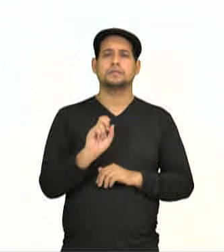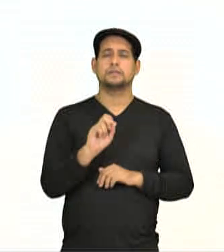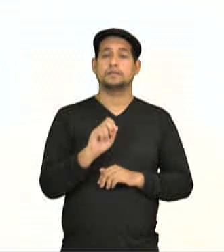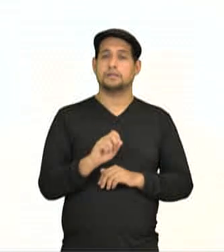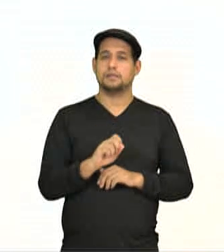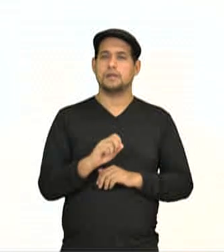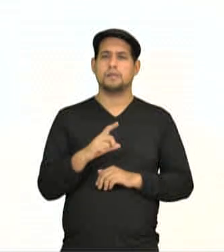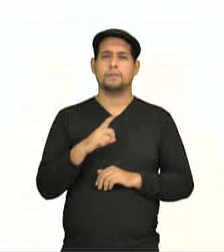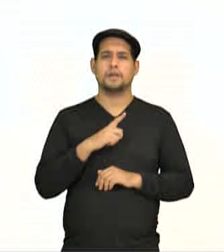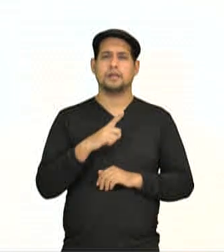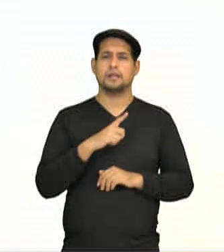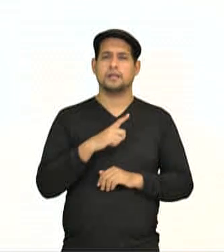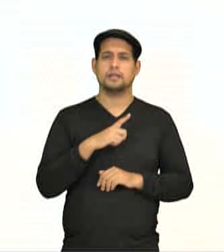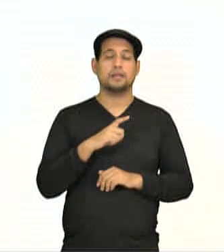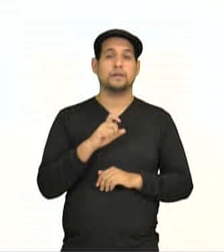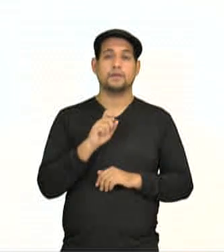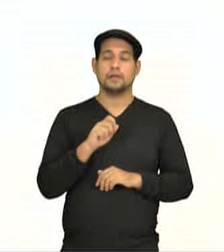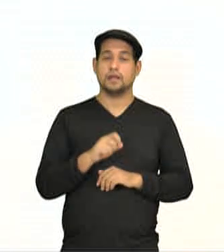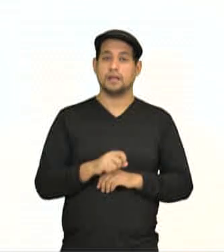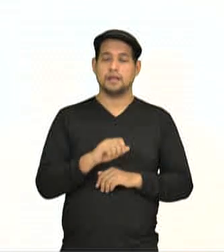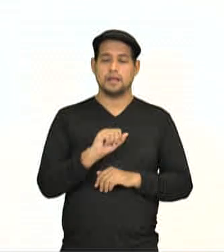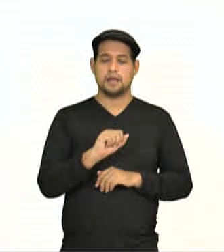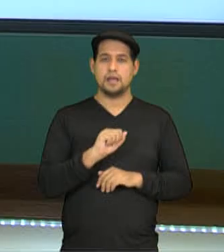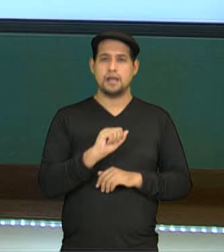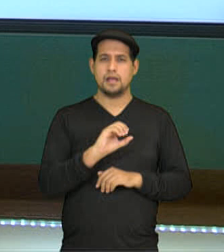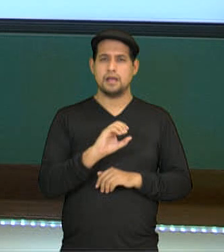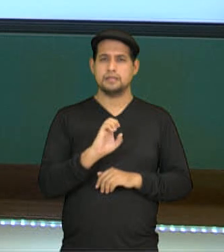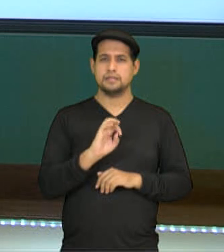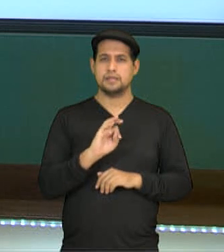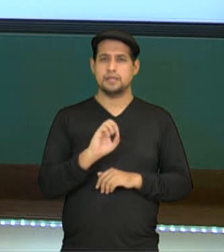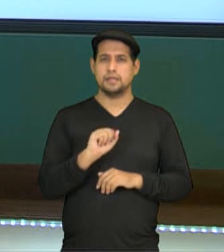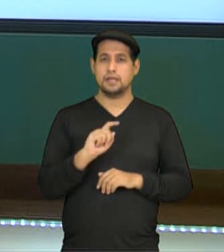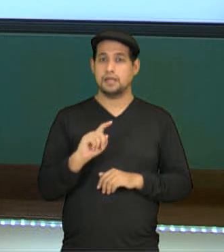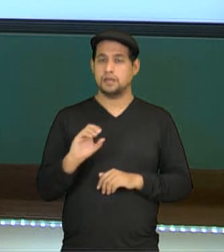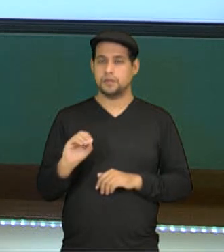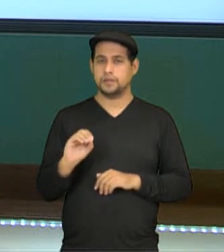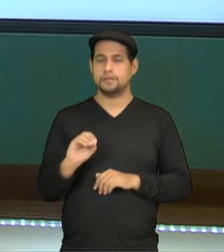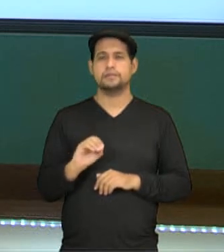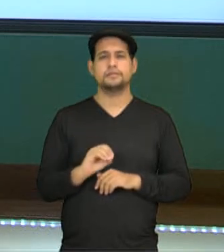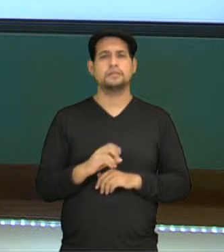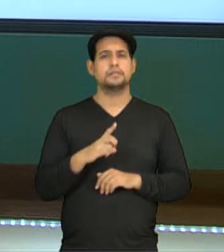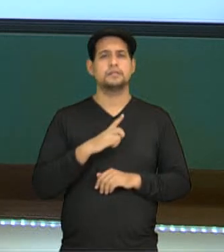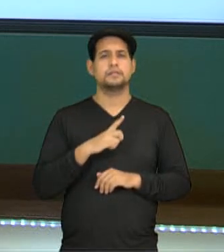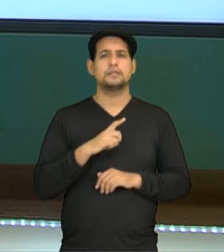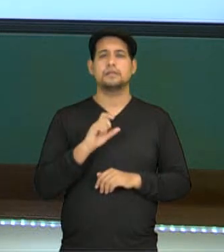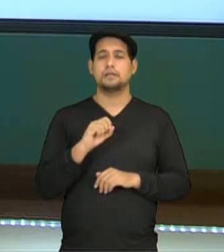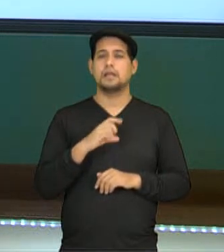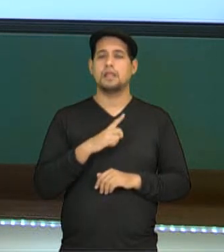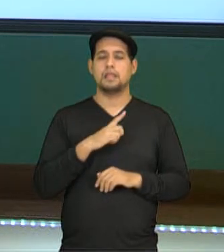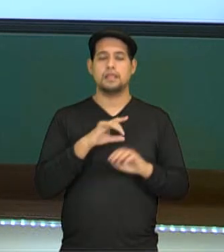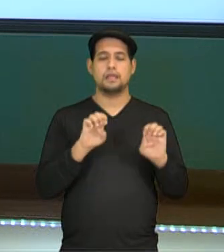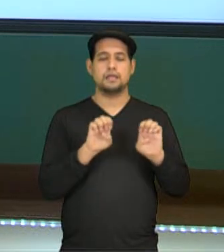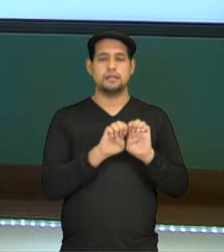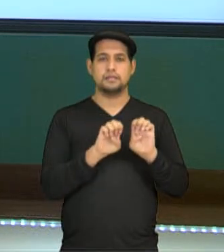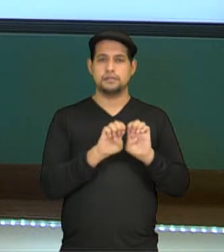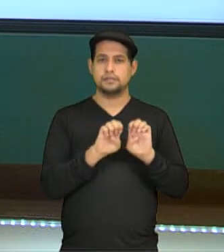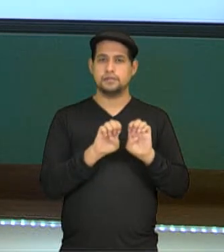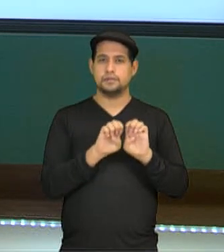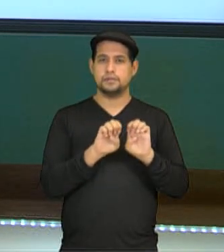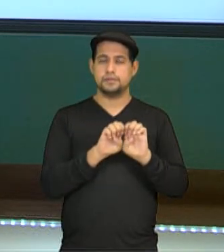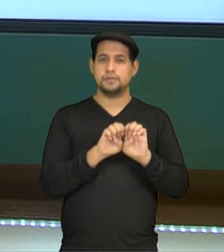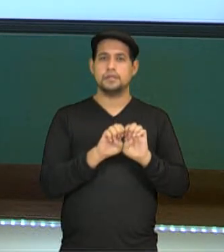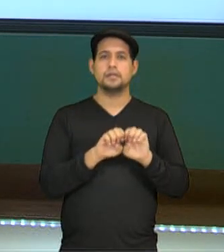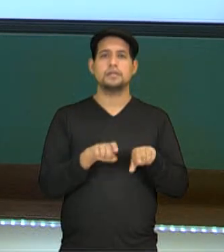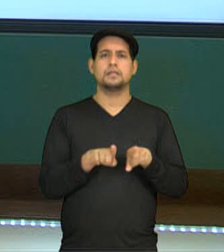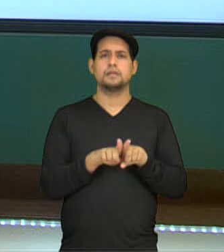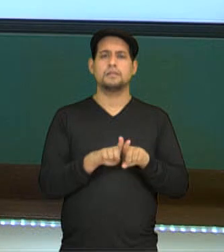a obtenção do acetato rayon. Então, temos aqui a estrutura